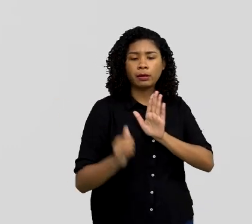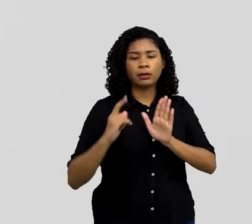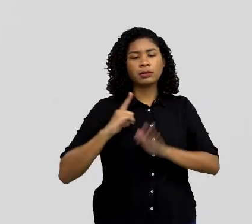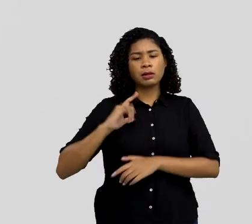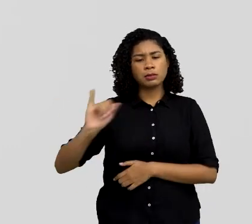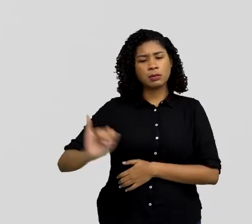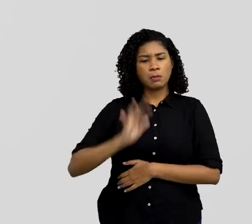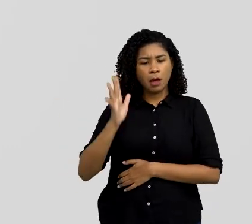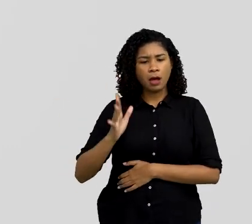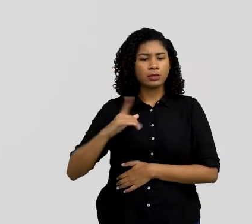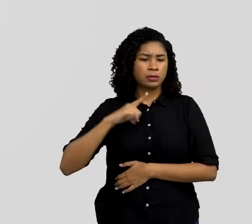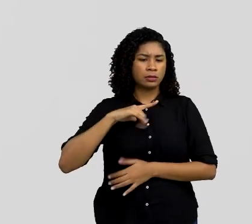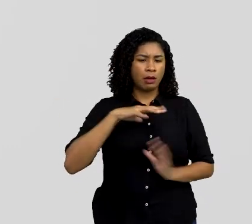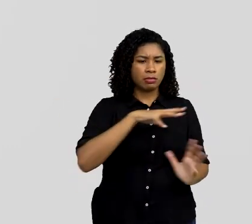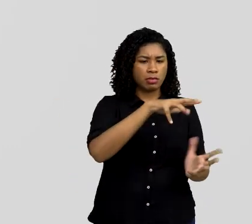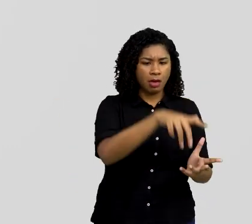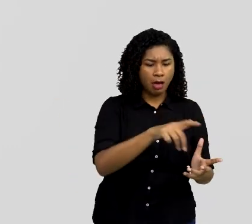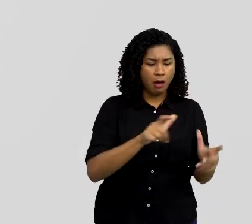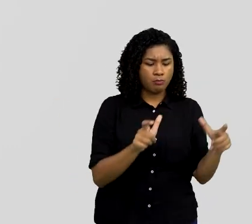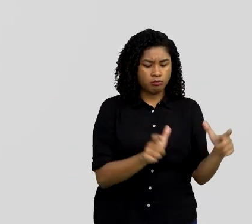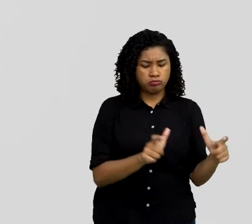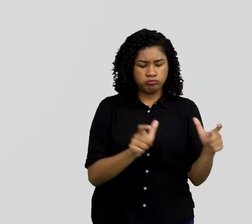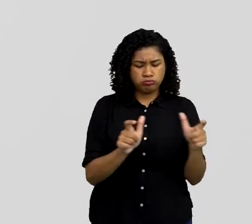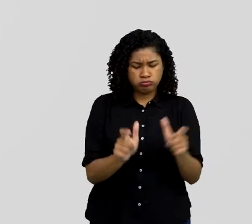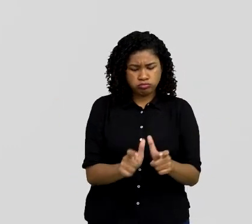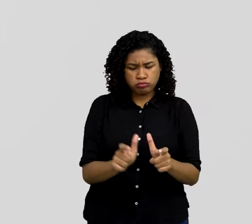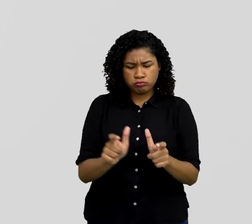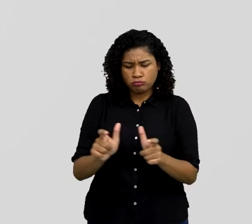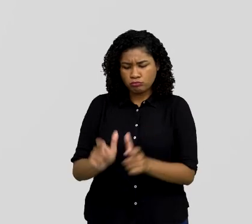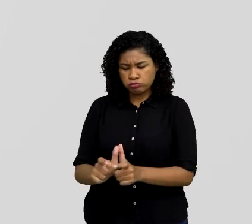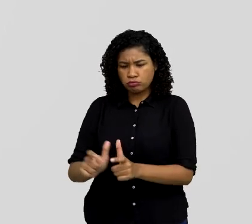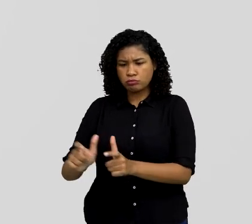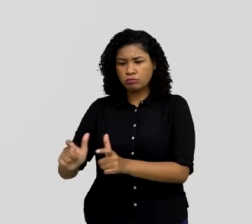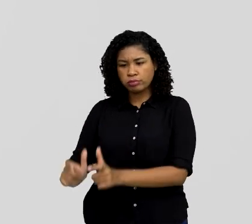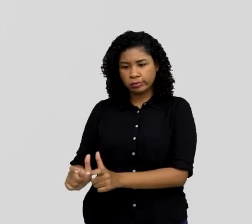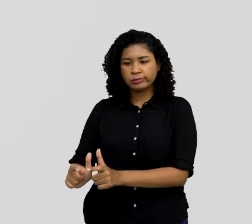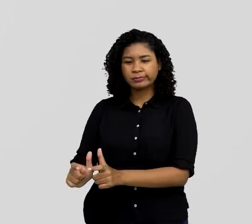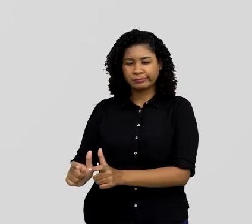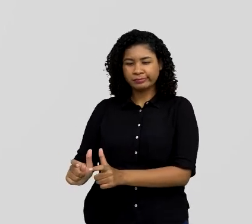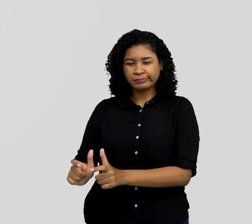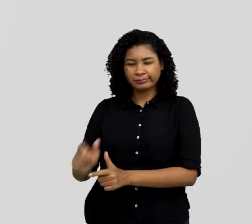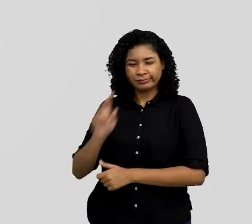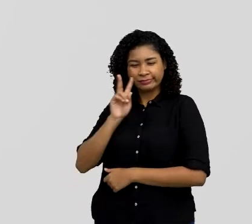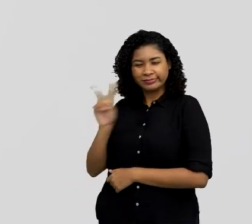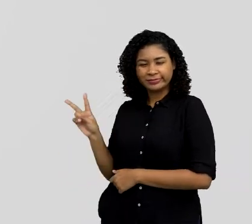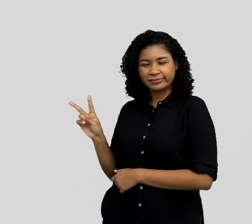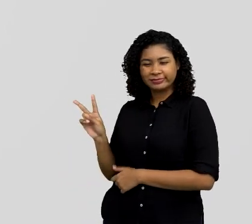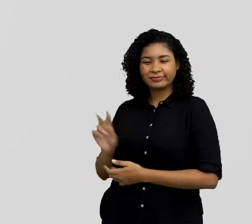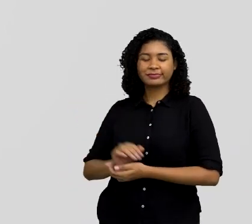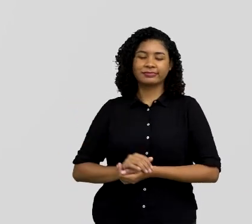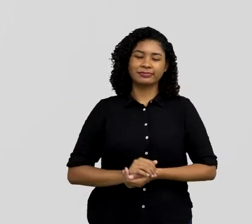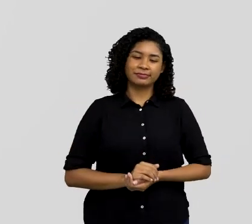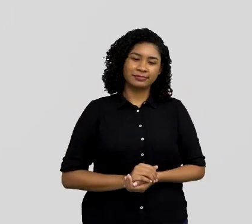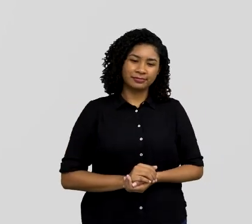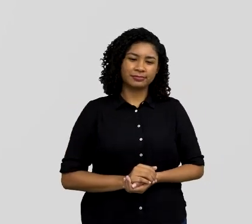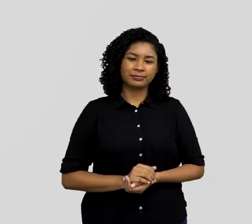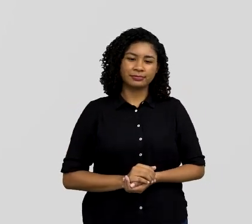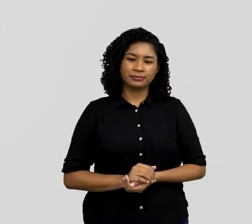né? A Terra está cada vez menor, né, o planeta meio diminuindo, bem parecido com a imagem que a gente viu na aula, inclusive,